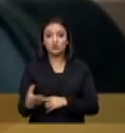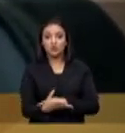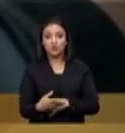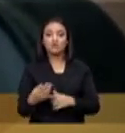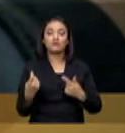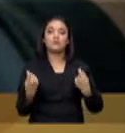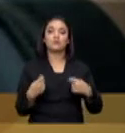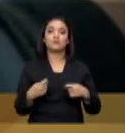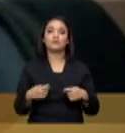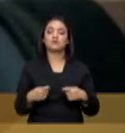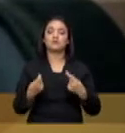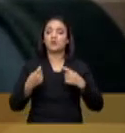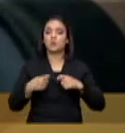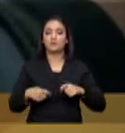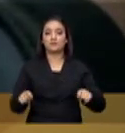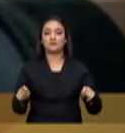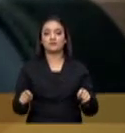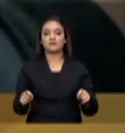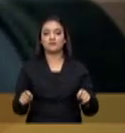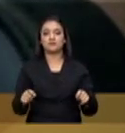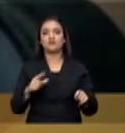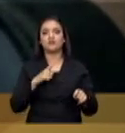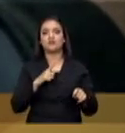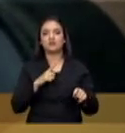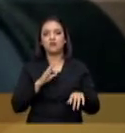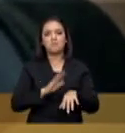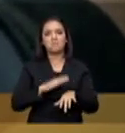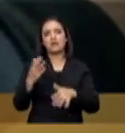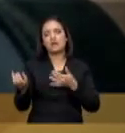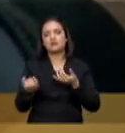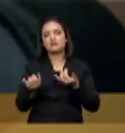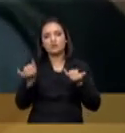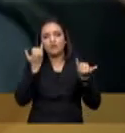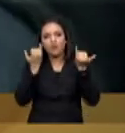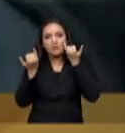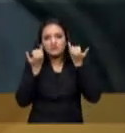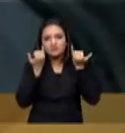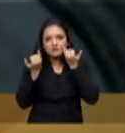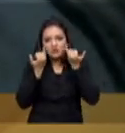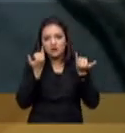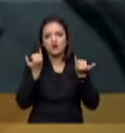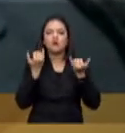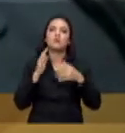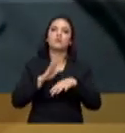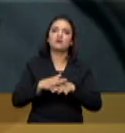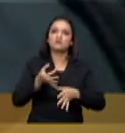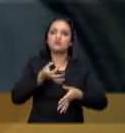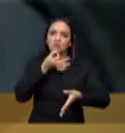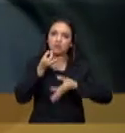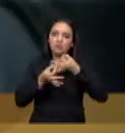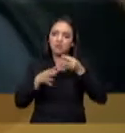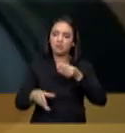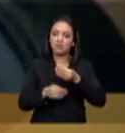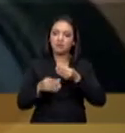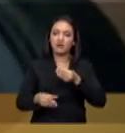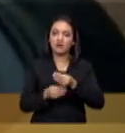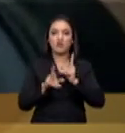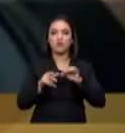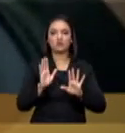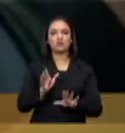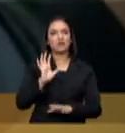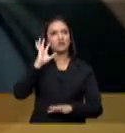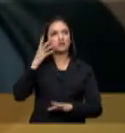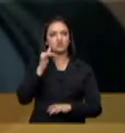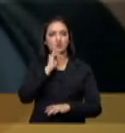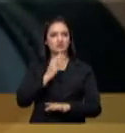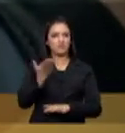a requisição de informações e manifestações, como se decidiu, por exemplo, na ação